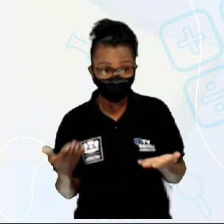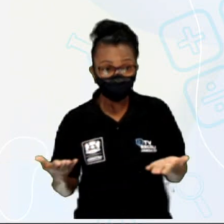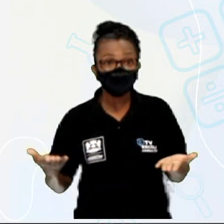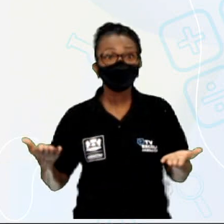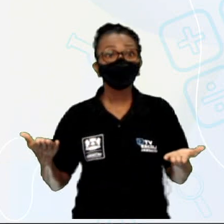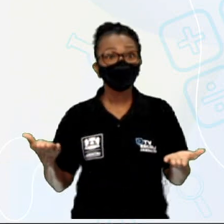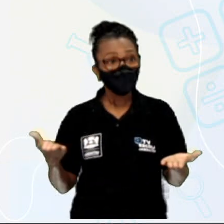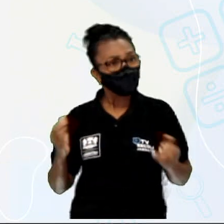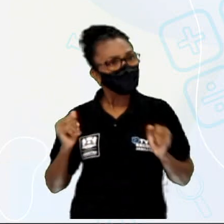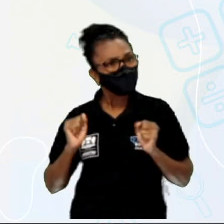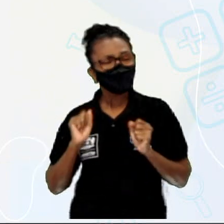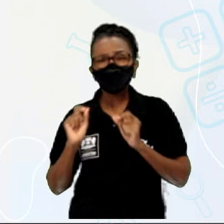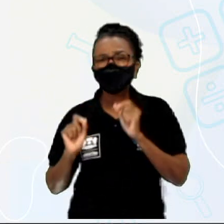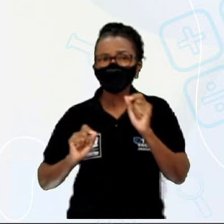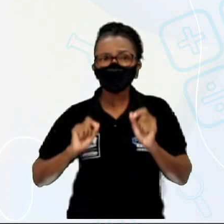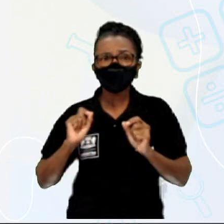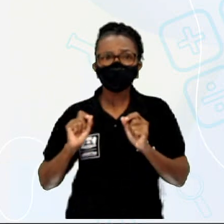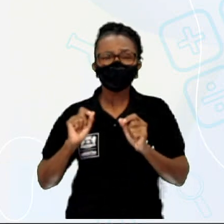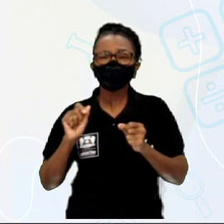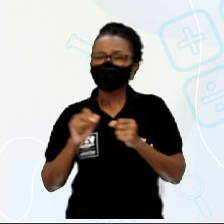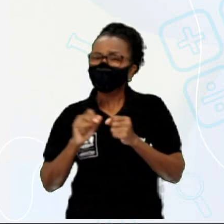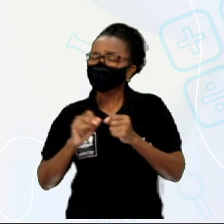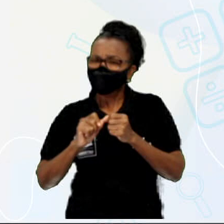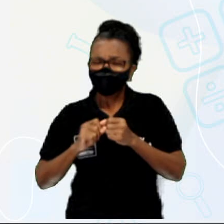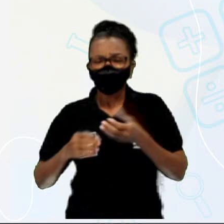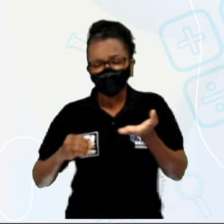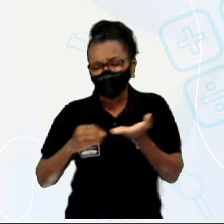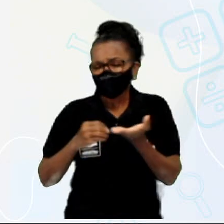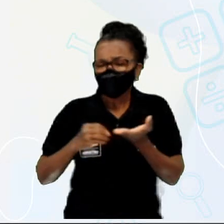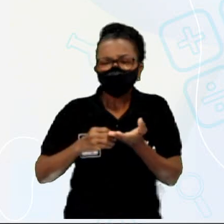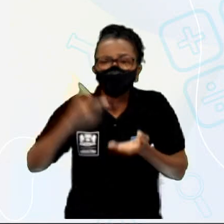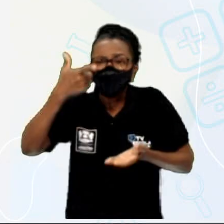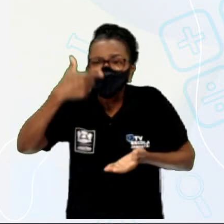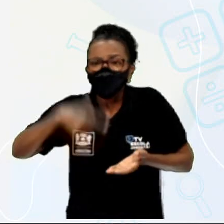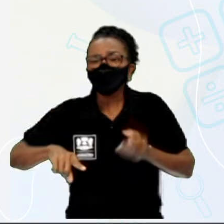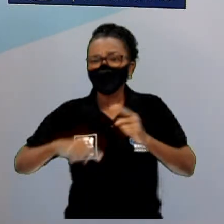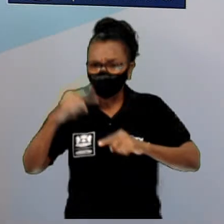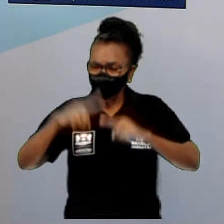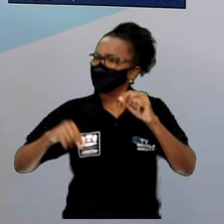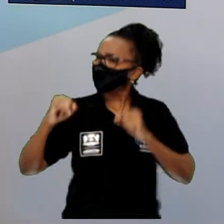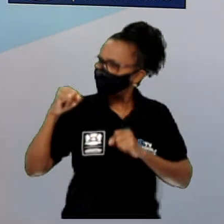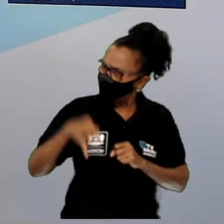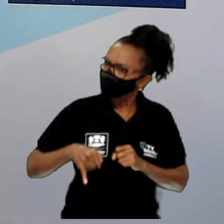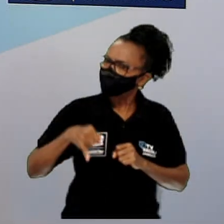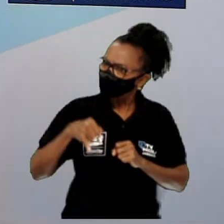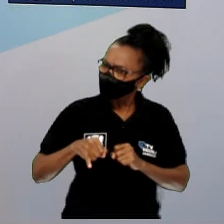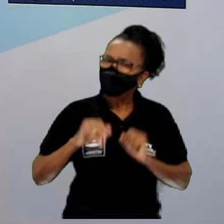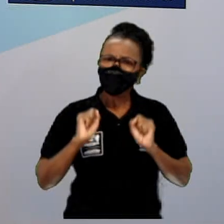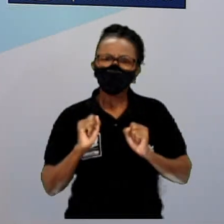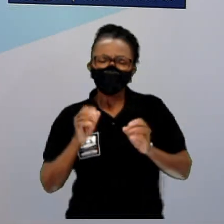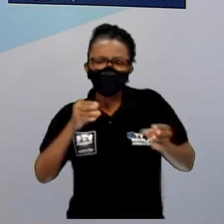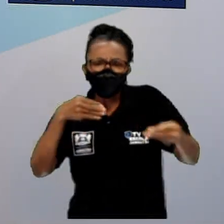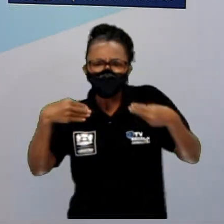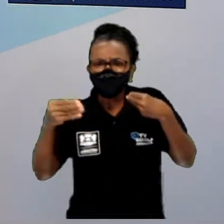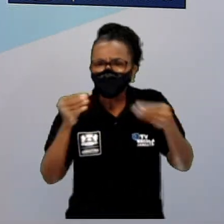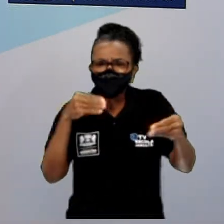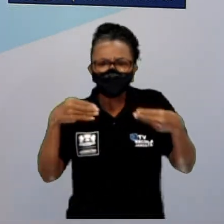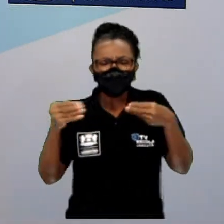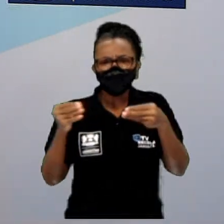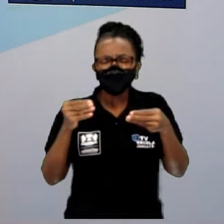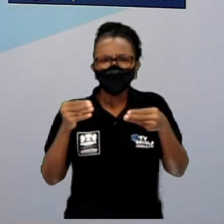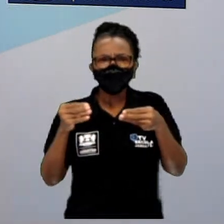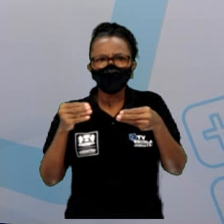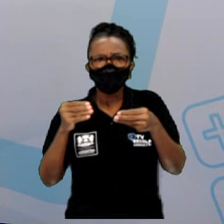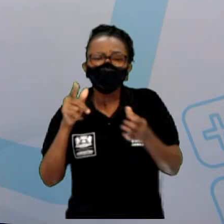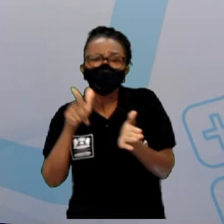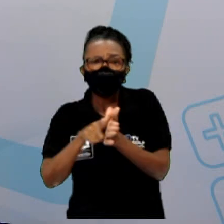eu poderia fazer essa caneca de outros materiais? Sim, eu posso fazer ela de plástico, eu posso fazer ela